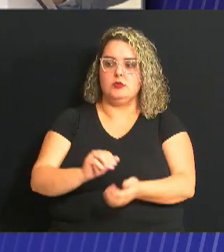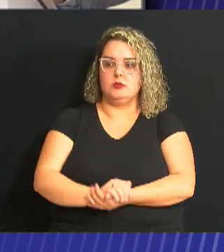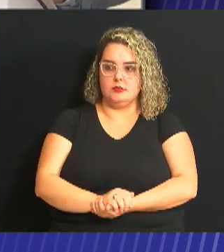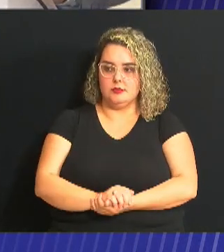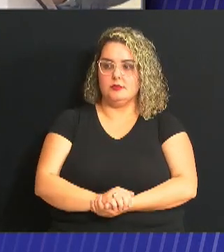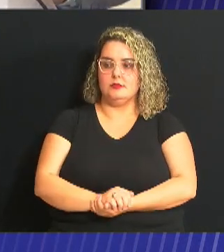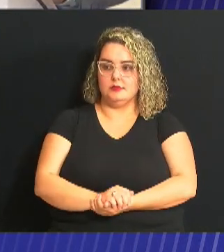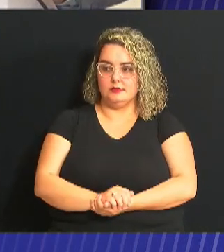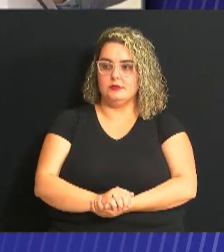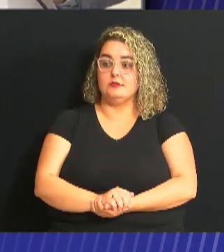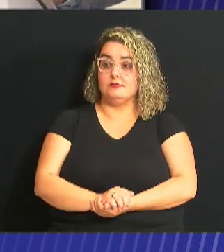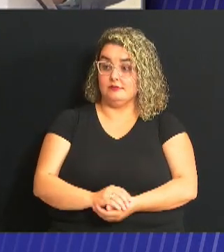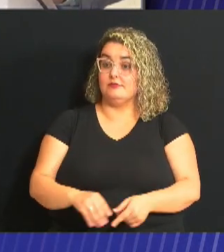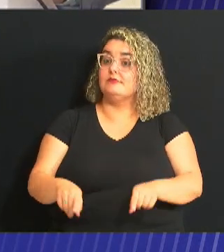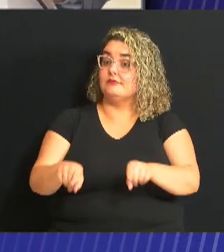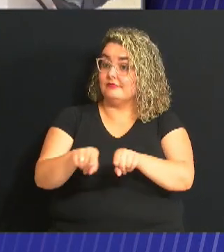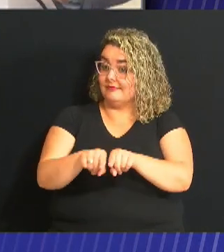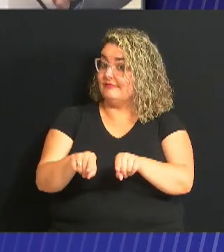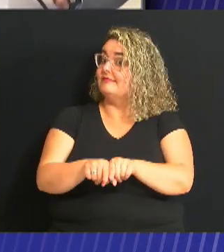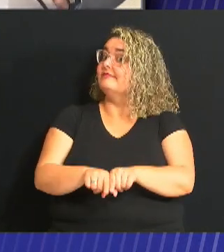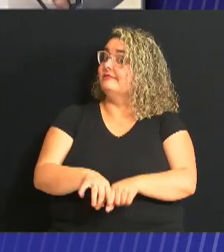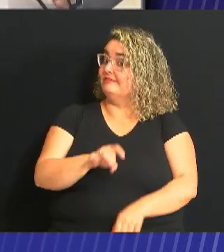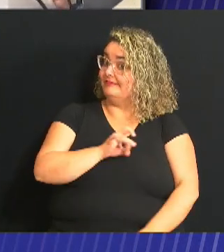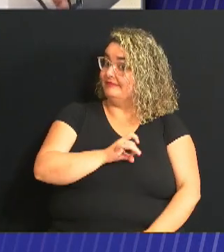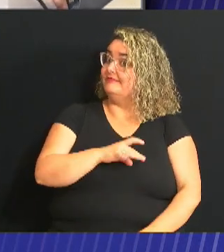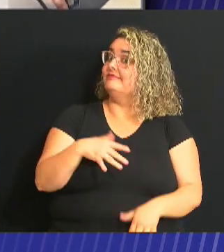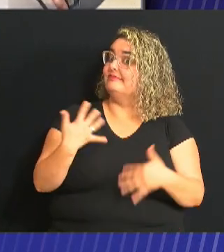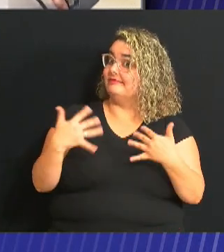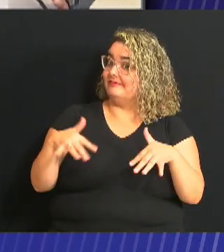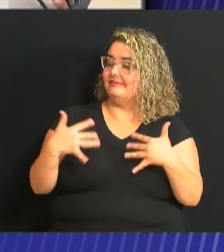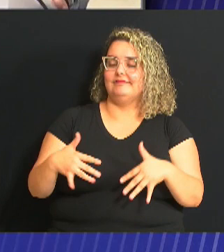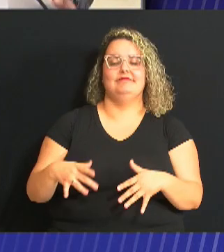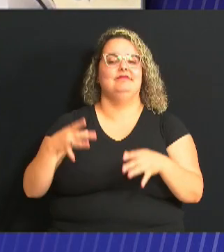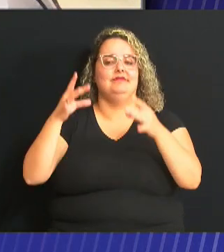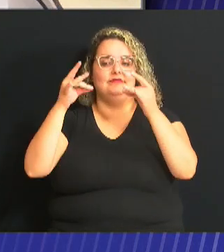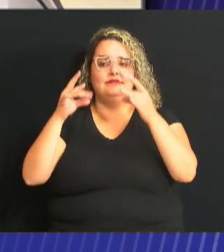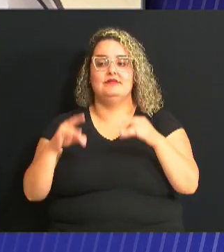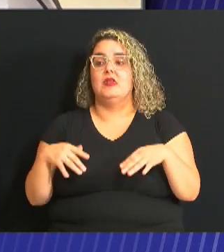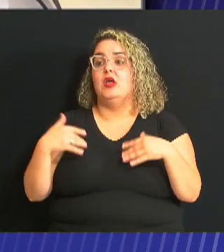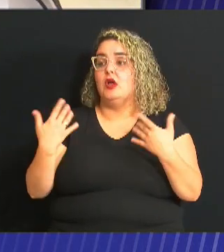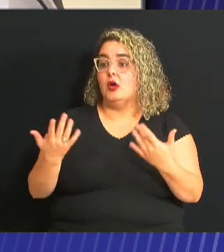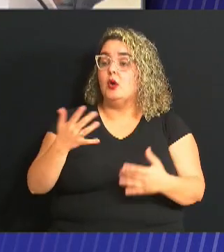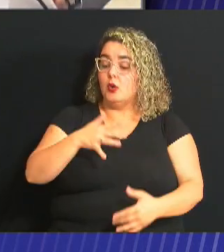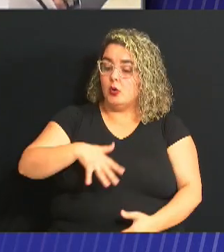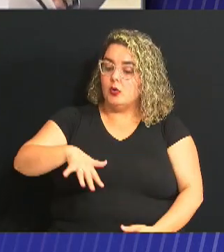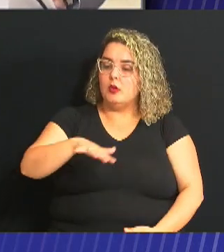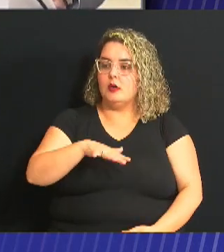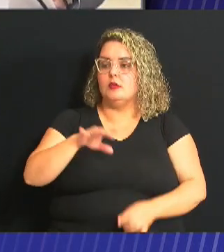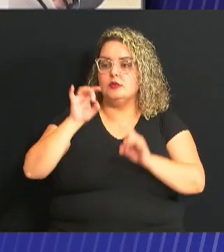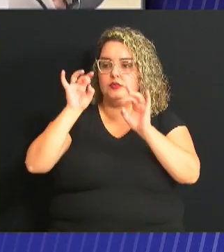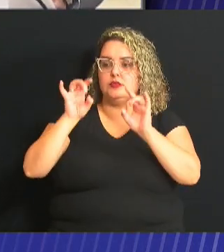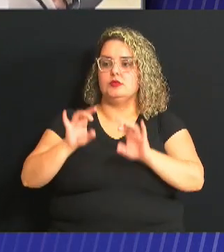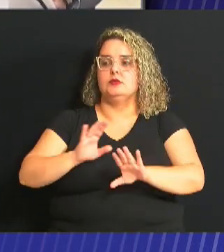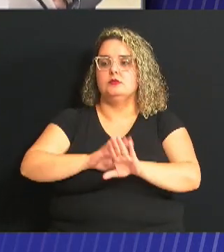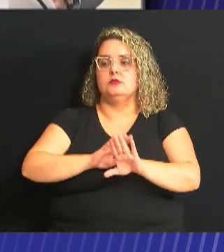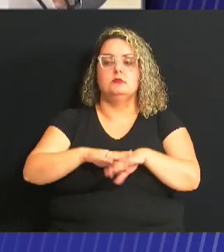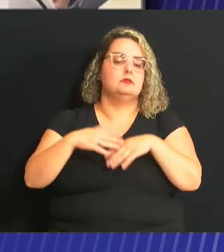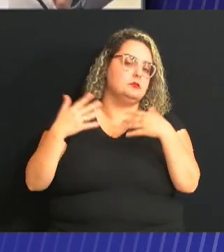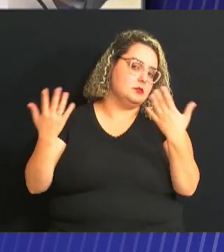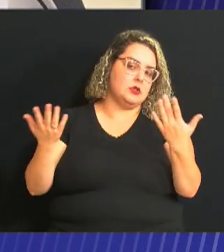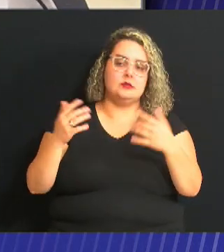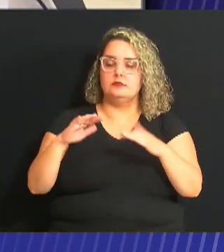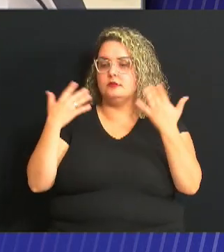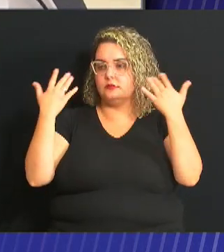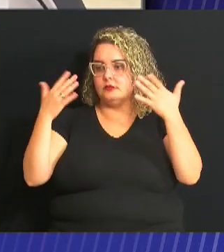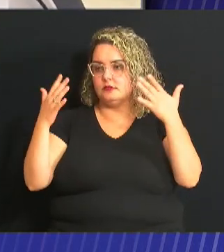é algo temeroso, nós temos que ter muito critério em saber qual é a nossa área de atuação. Mas, enfim, parabenizar